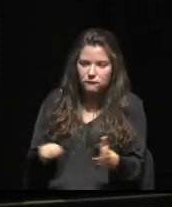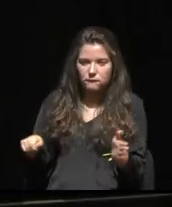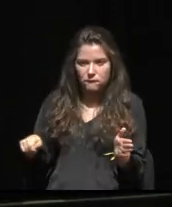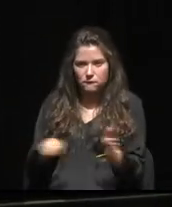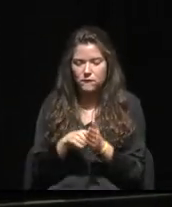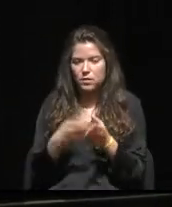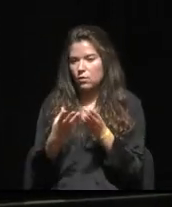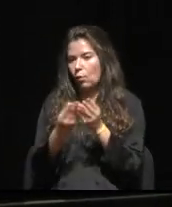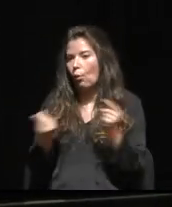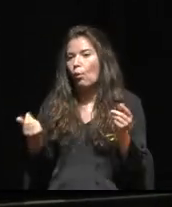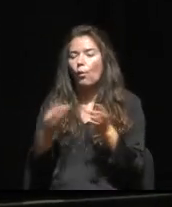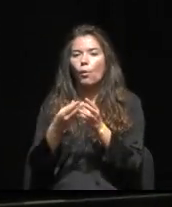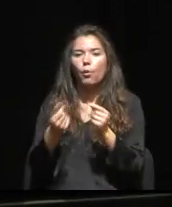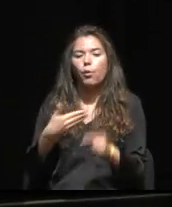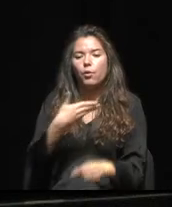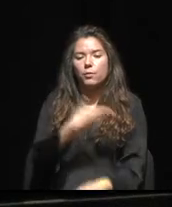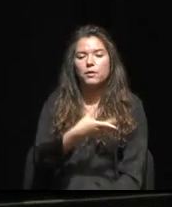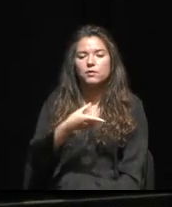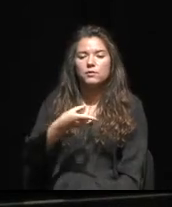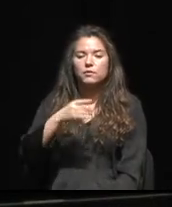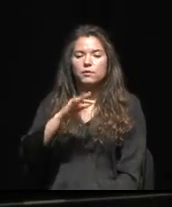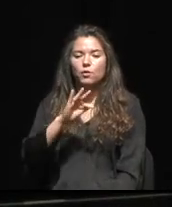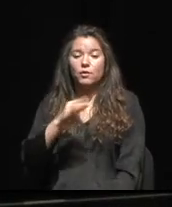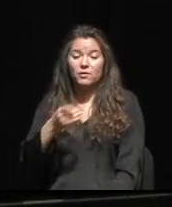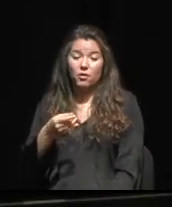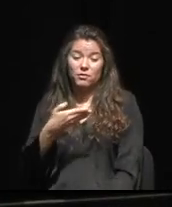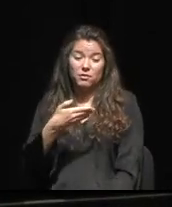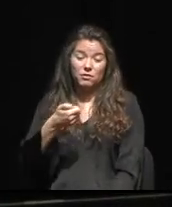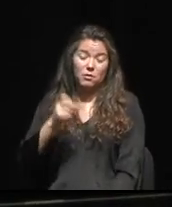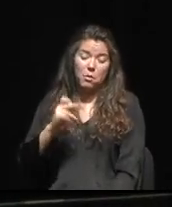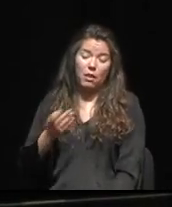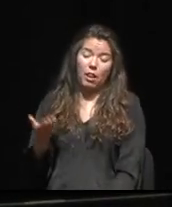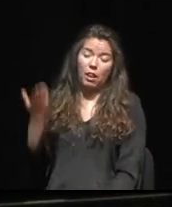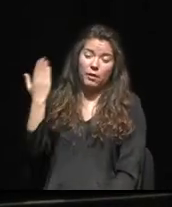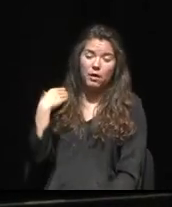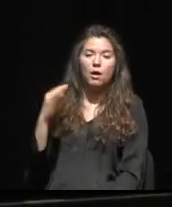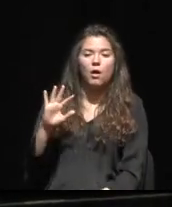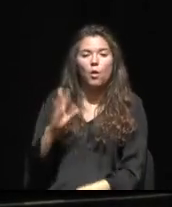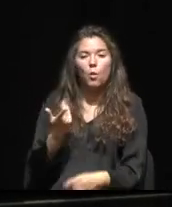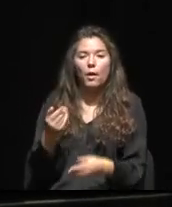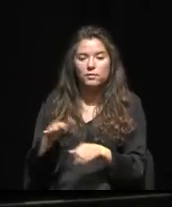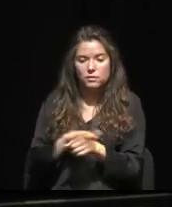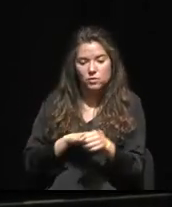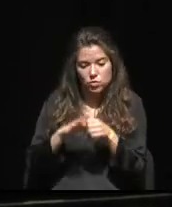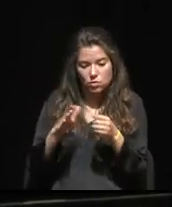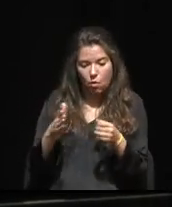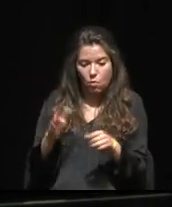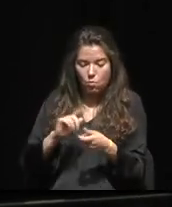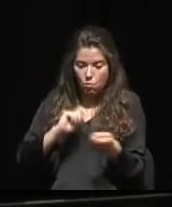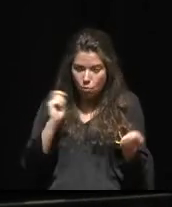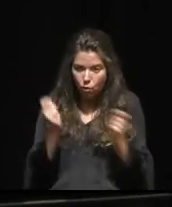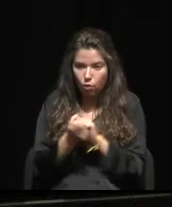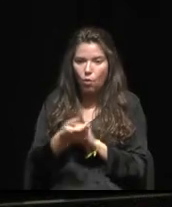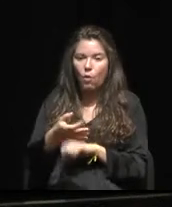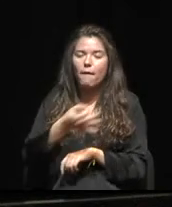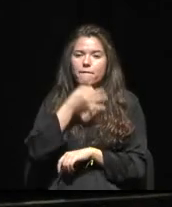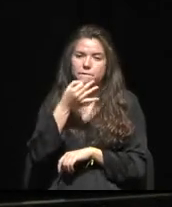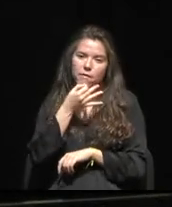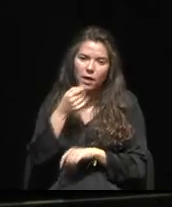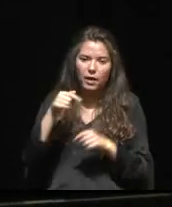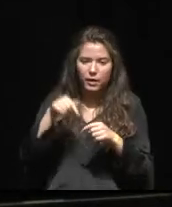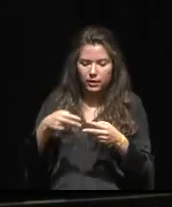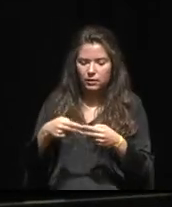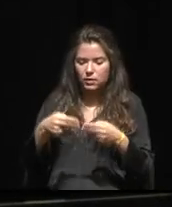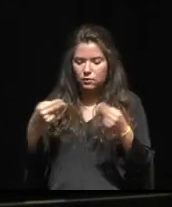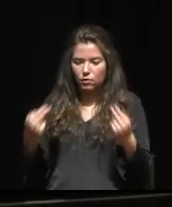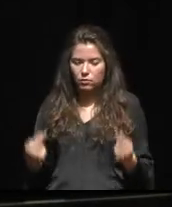com soluções de 1949 portanto há 75 anos quando a própria situação mudou virmos aqui falar das